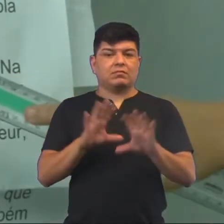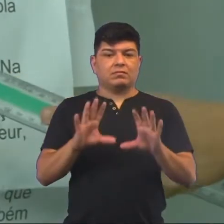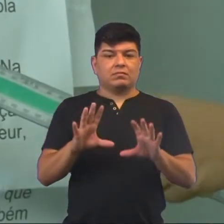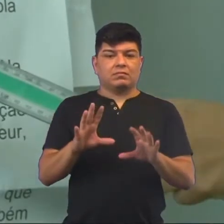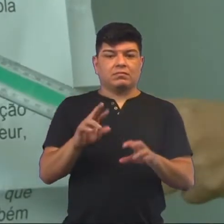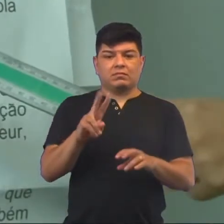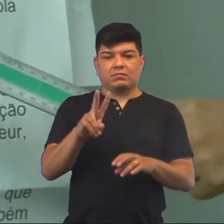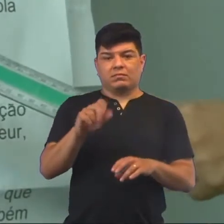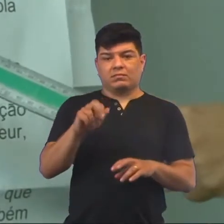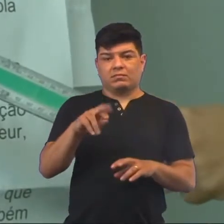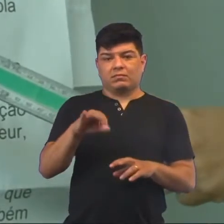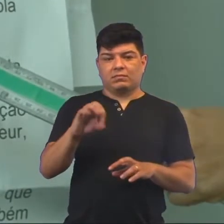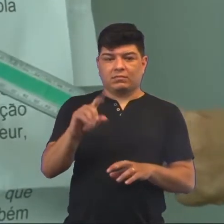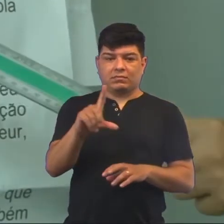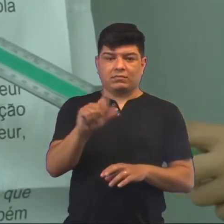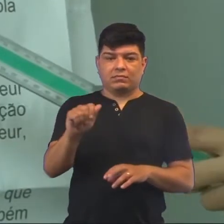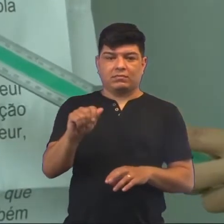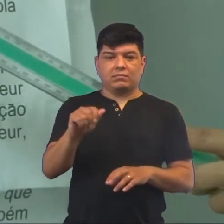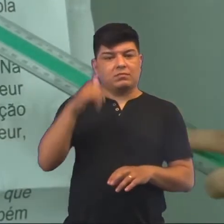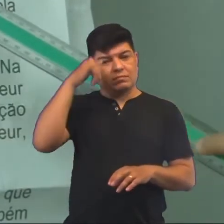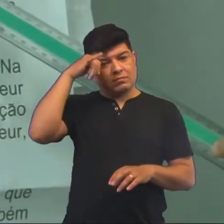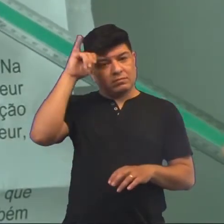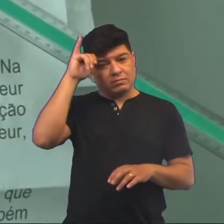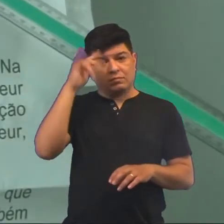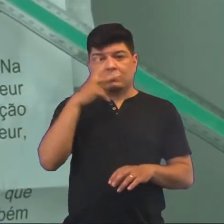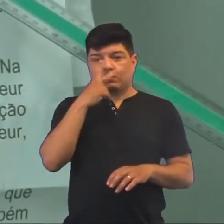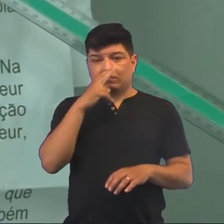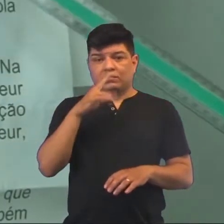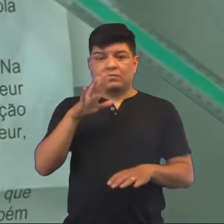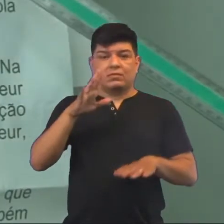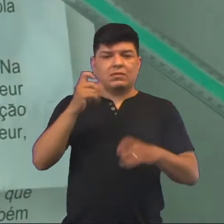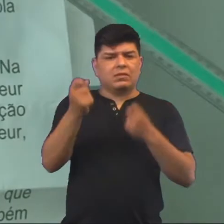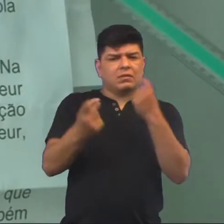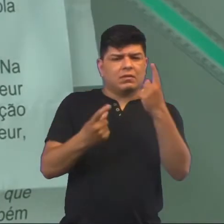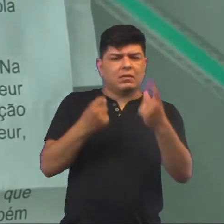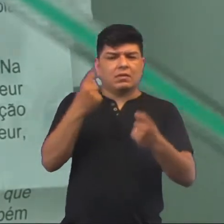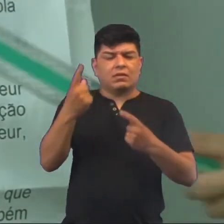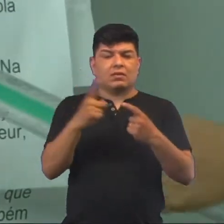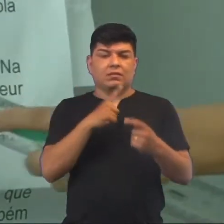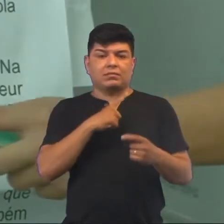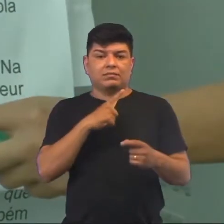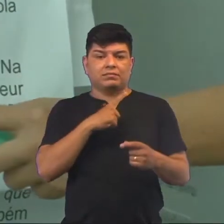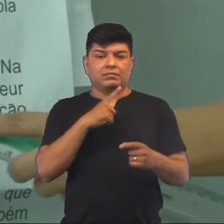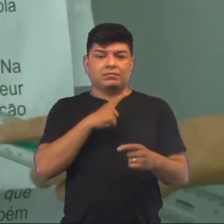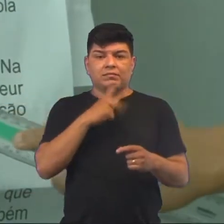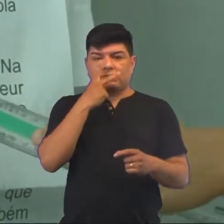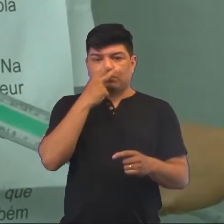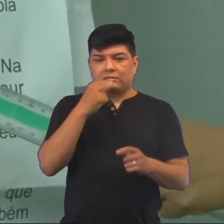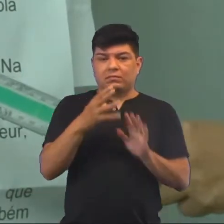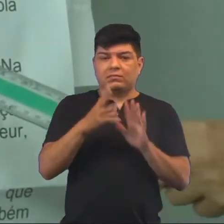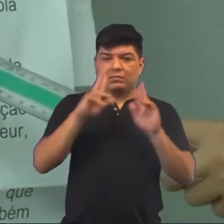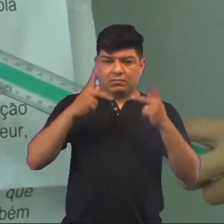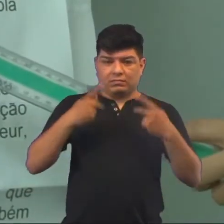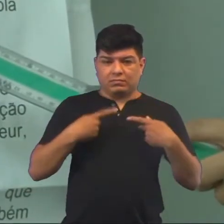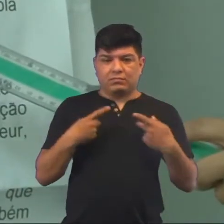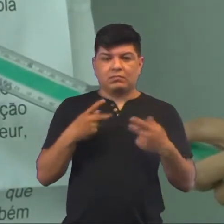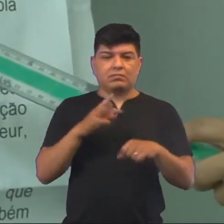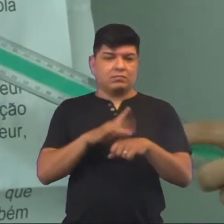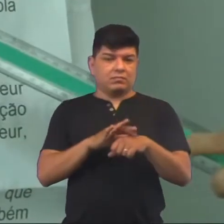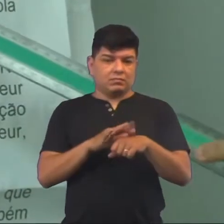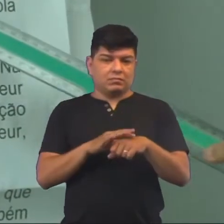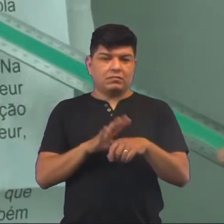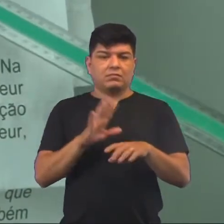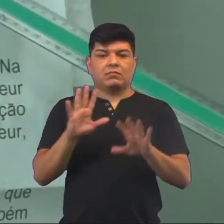chamada varíola bovina, notando que elas raramente contraíam a modalidade humana da